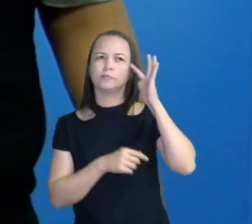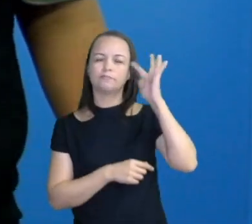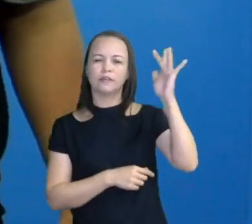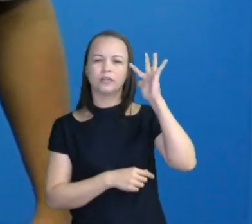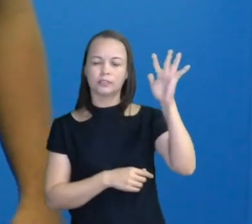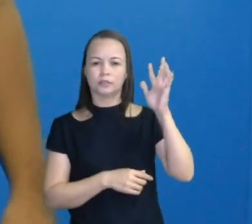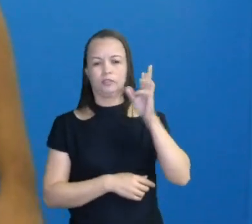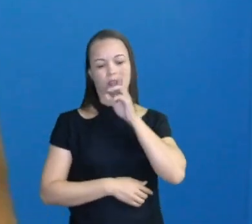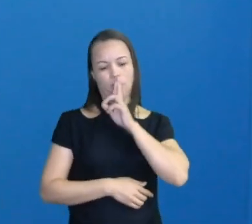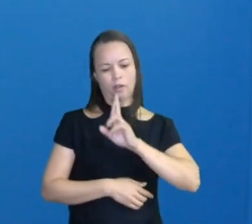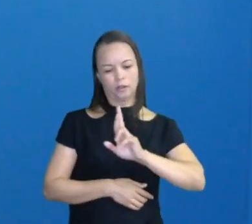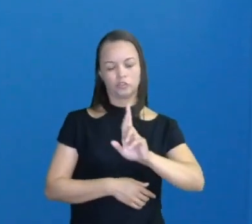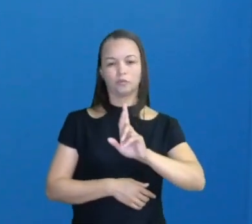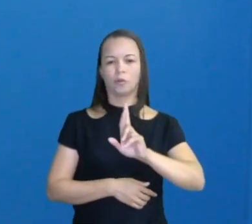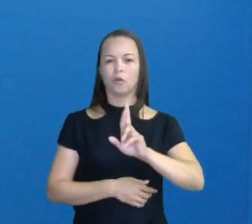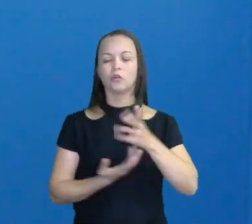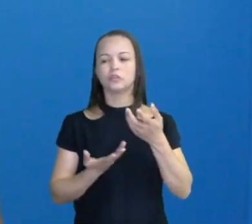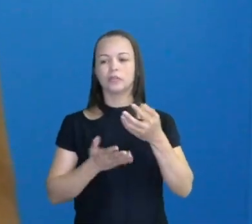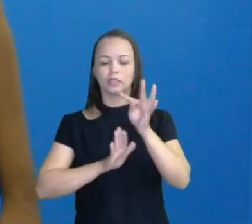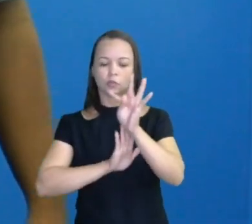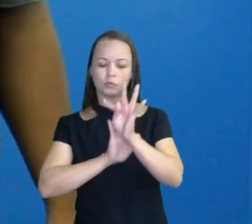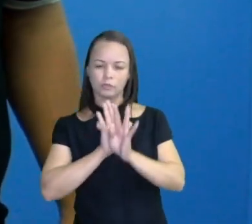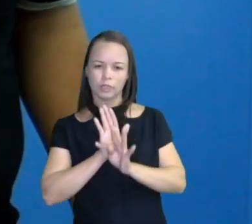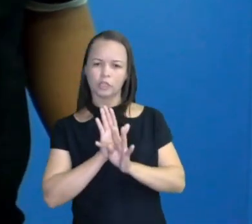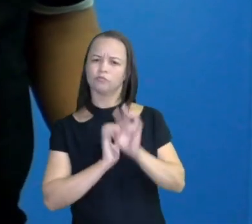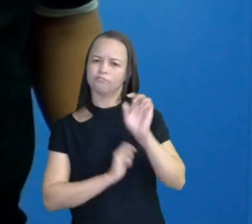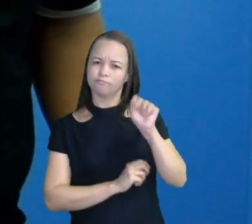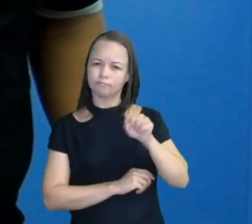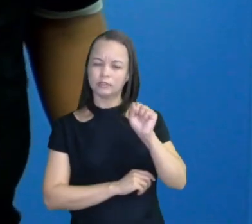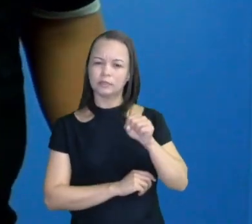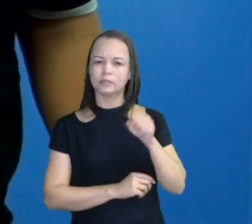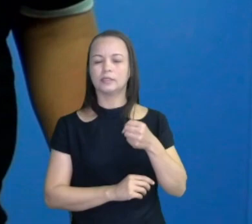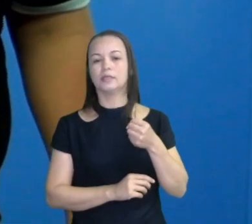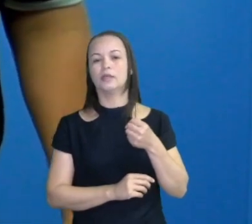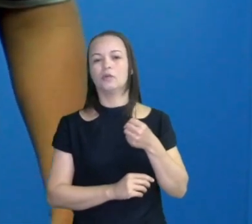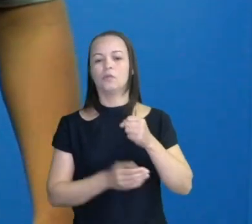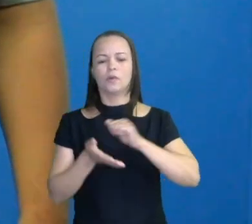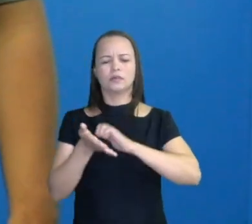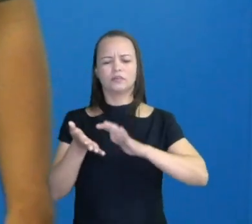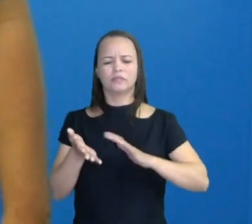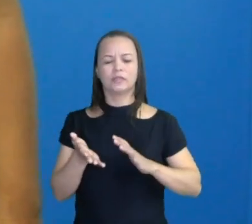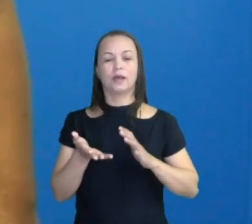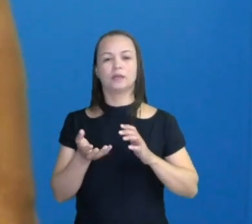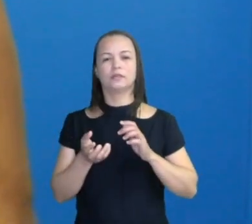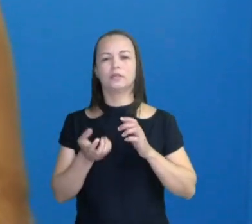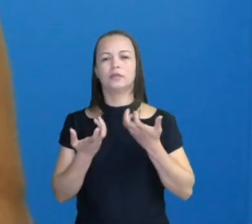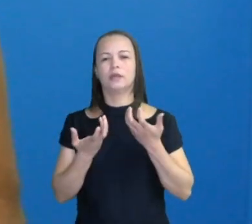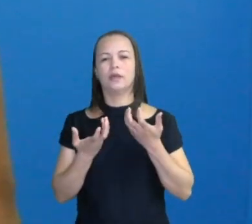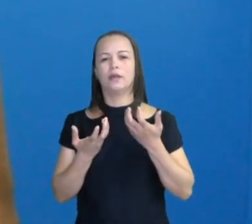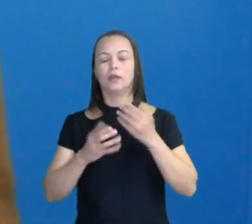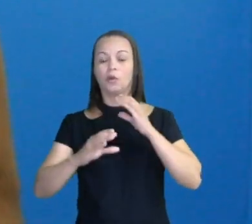resposta que o texto é sim uma atividade comunicativa, ele é muito importante para a